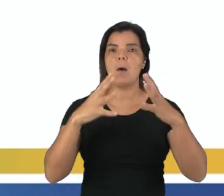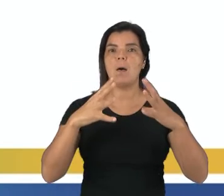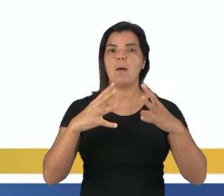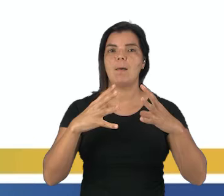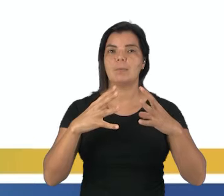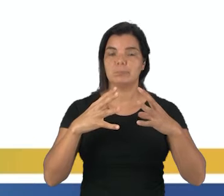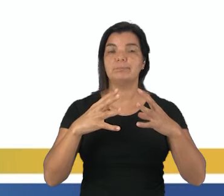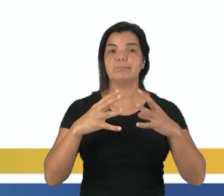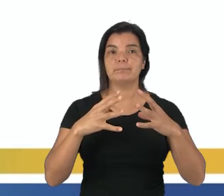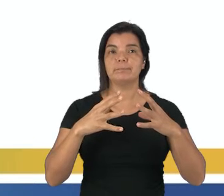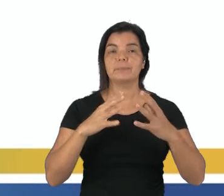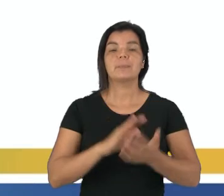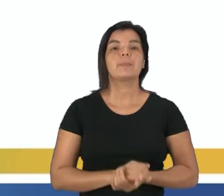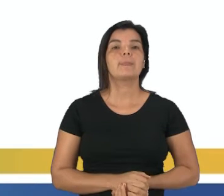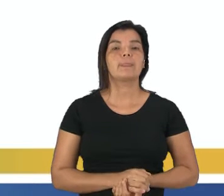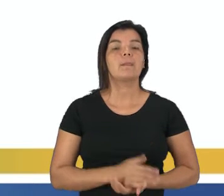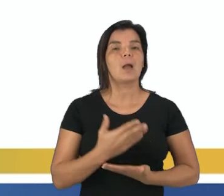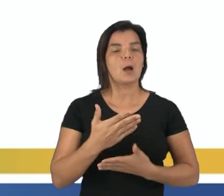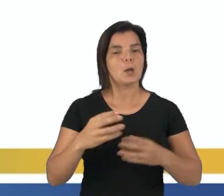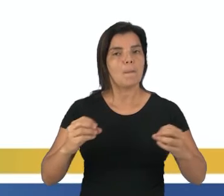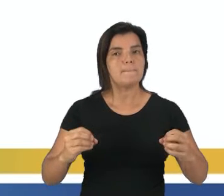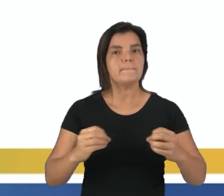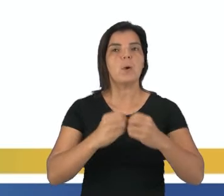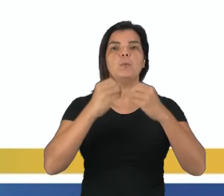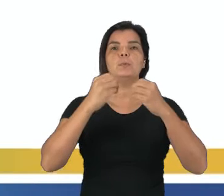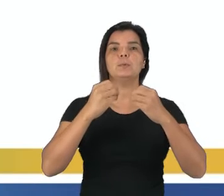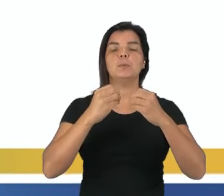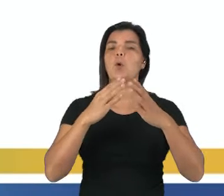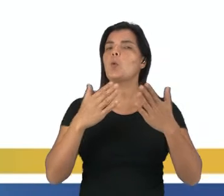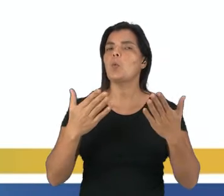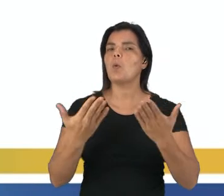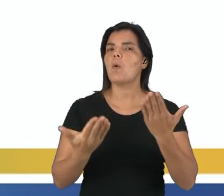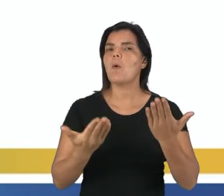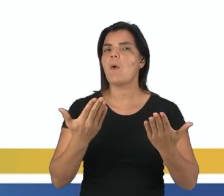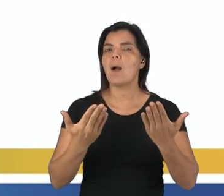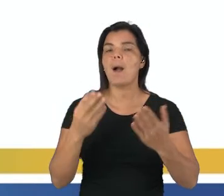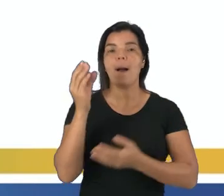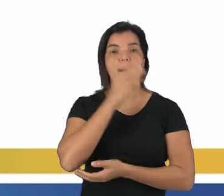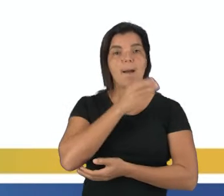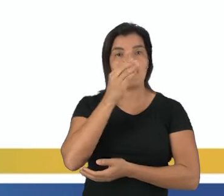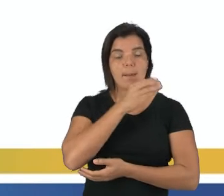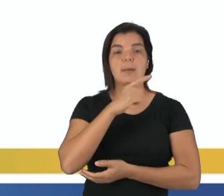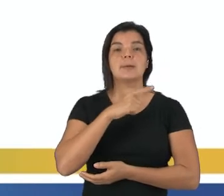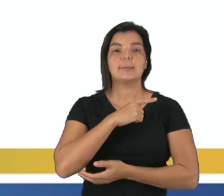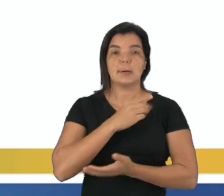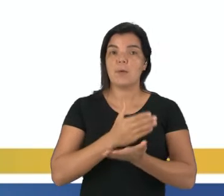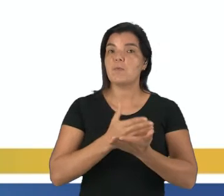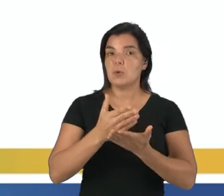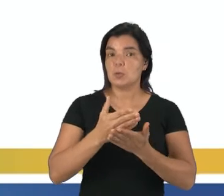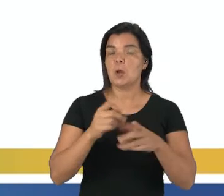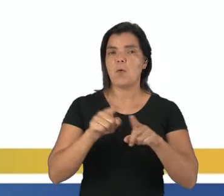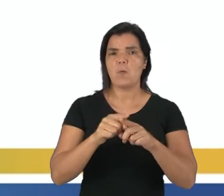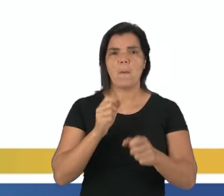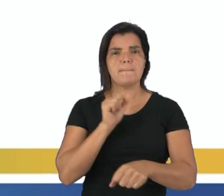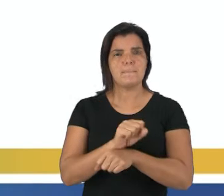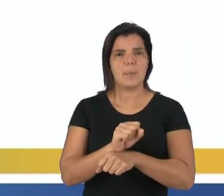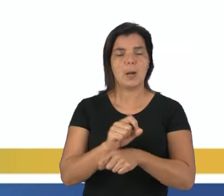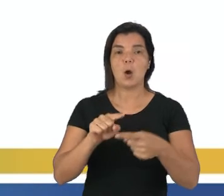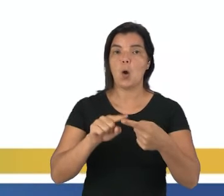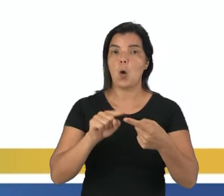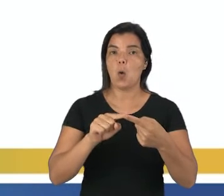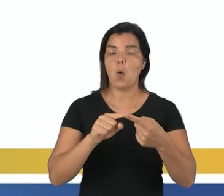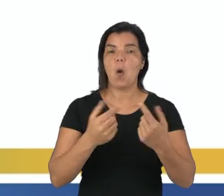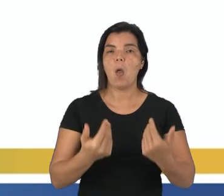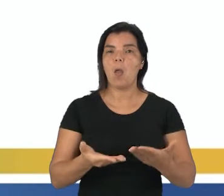né? E aí, a partir da colisão, qual será as velocidades que elas vão sair? Será se elas vão ficar lá? Será se a